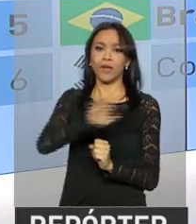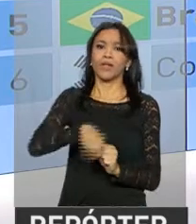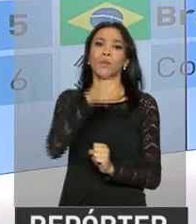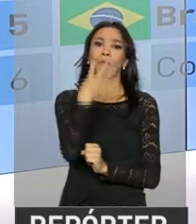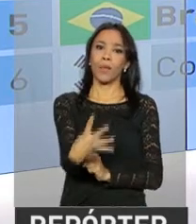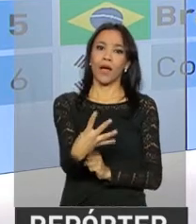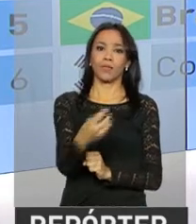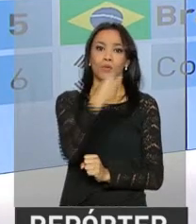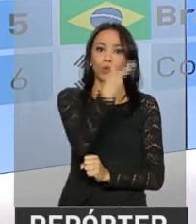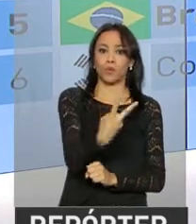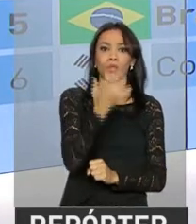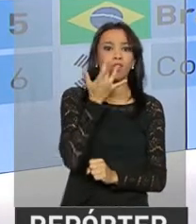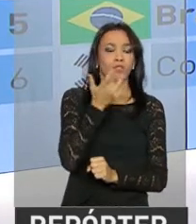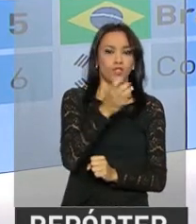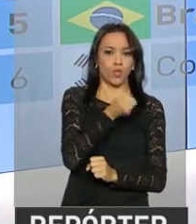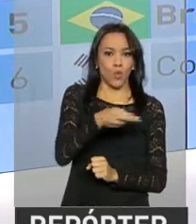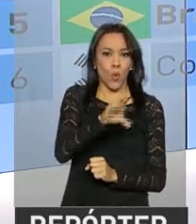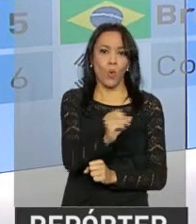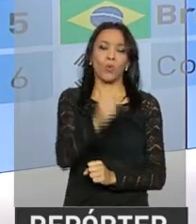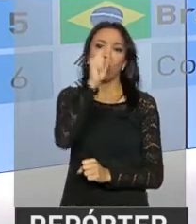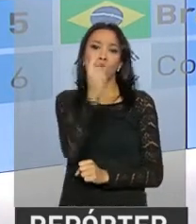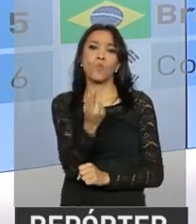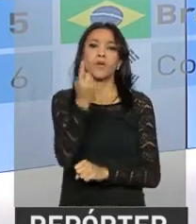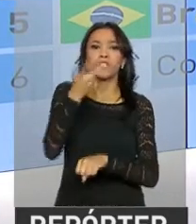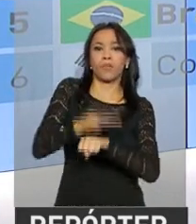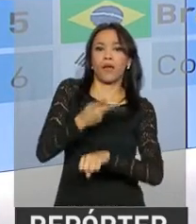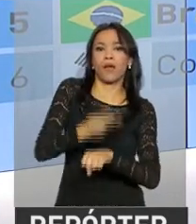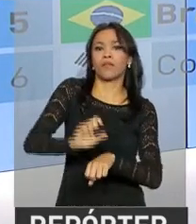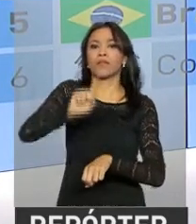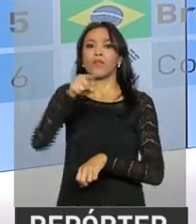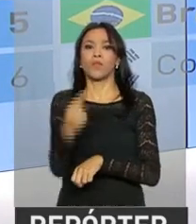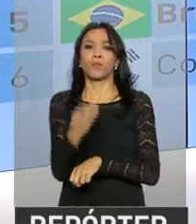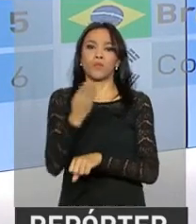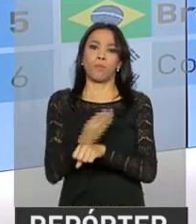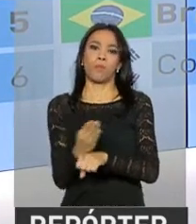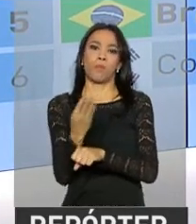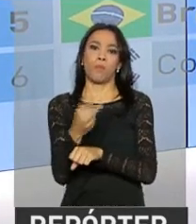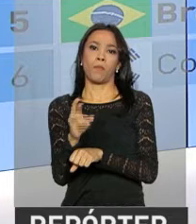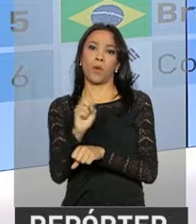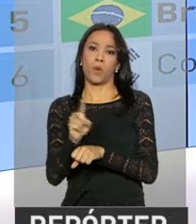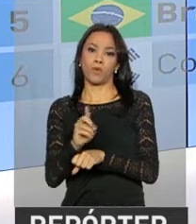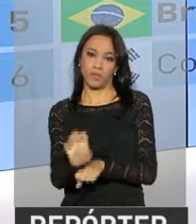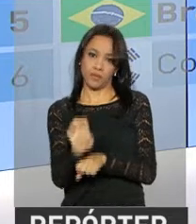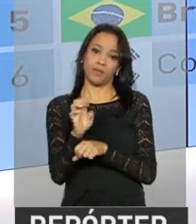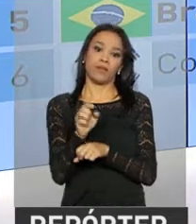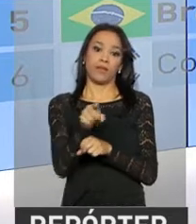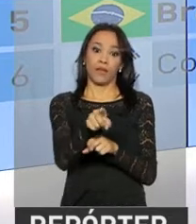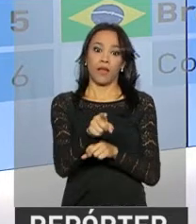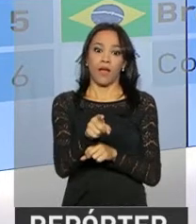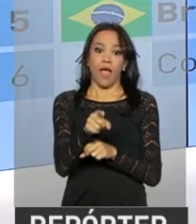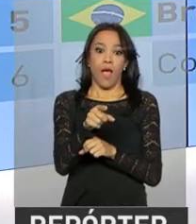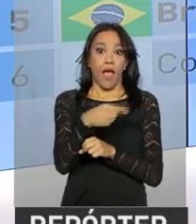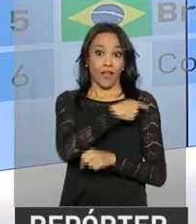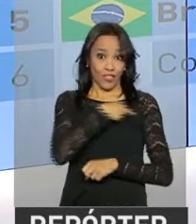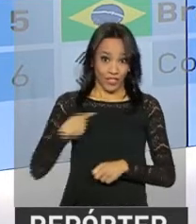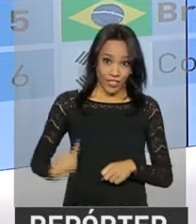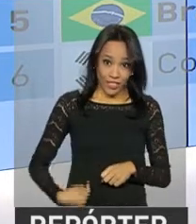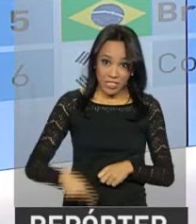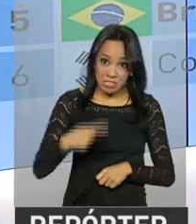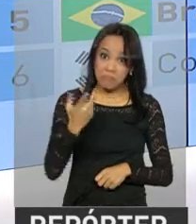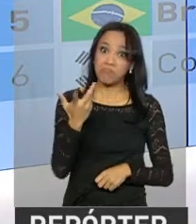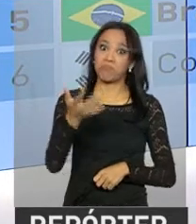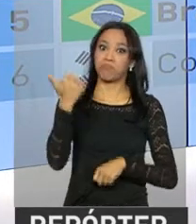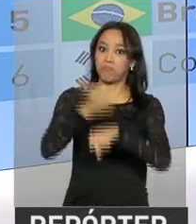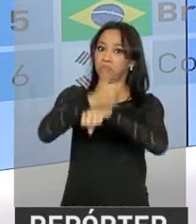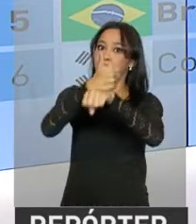medalhas sendo duas de ouro uma de prata e uma de bronze a China lidera a o quadro de medalhas da paralimpíada